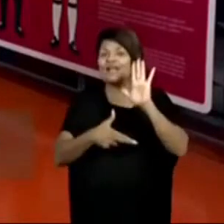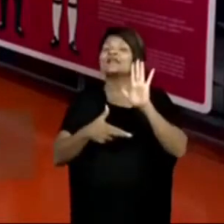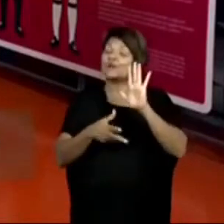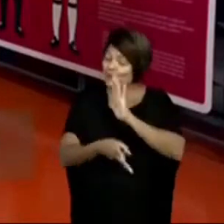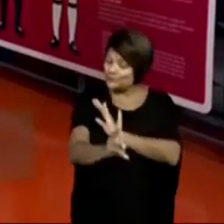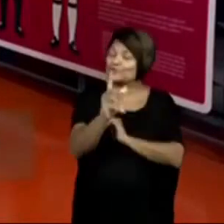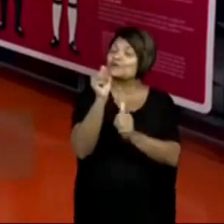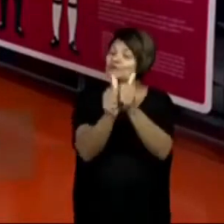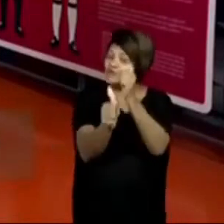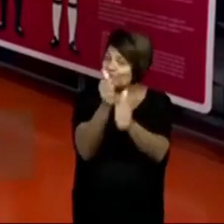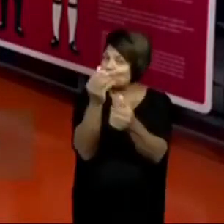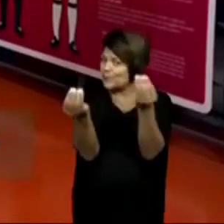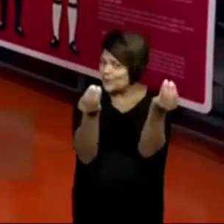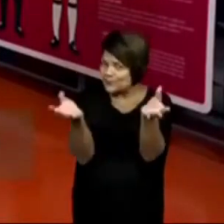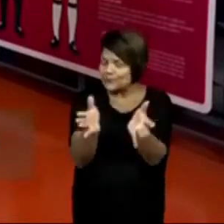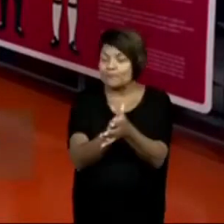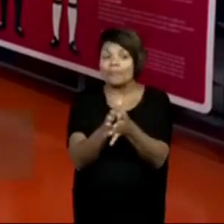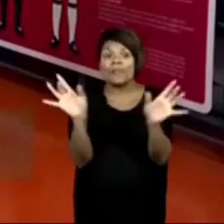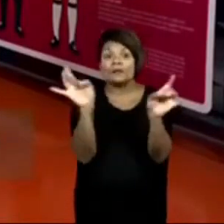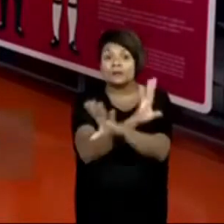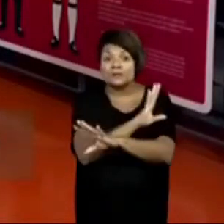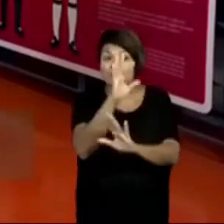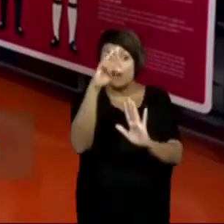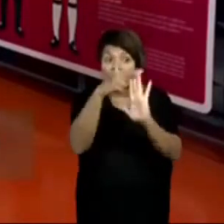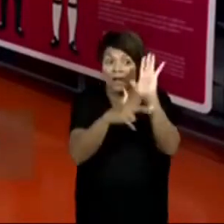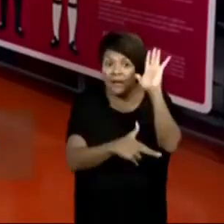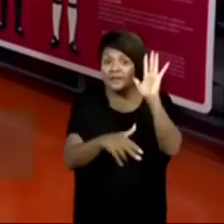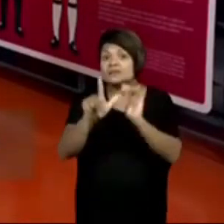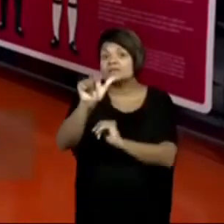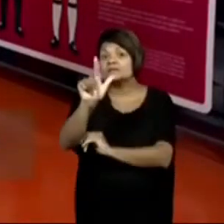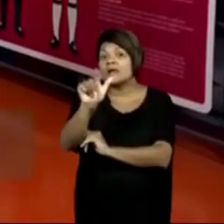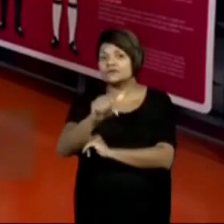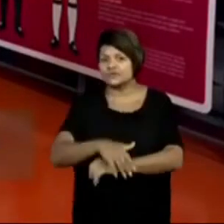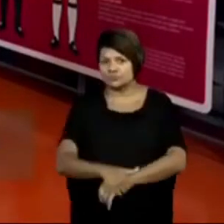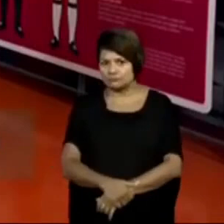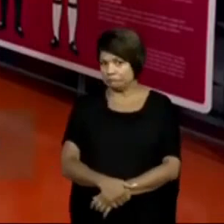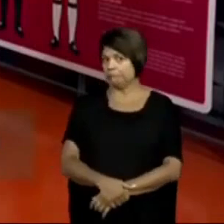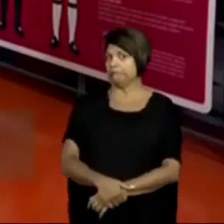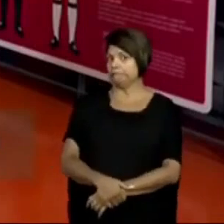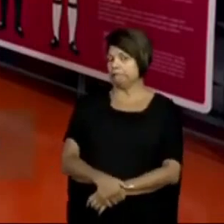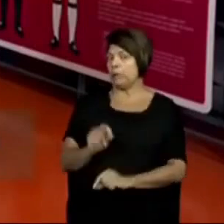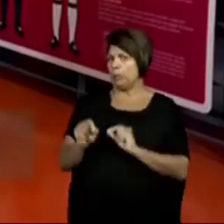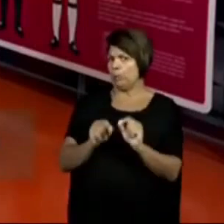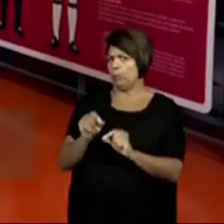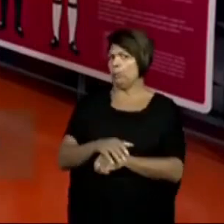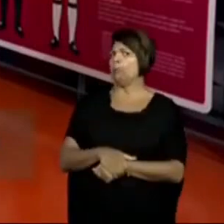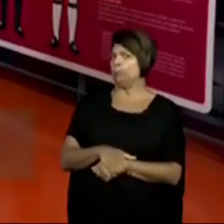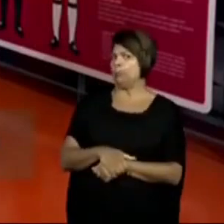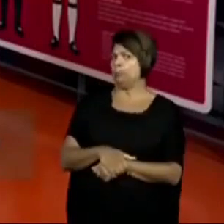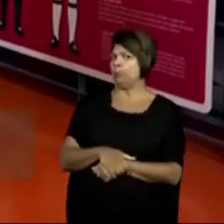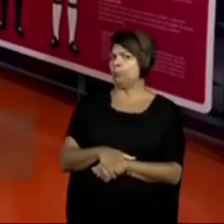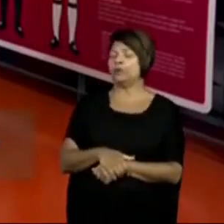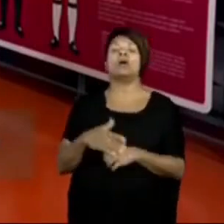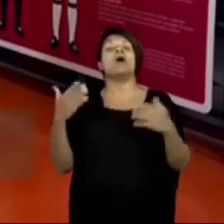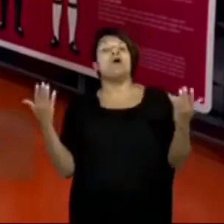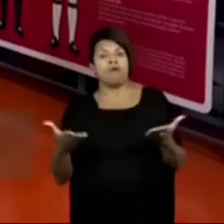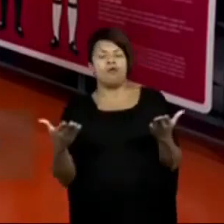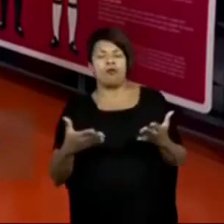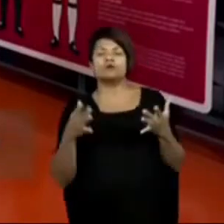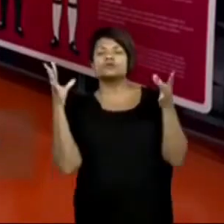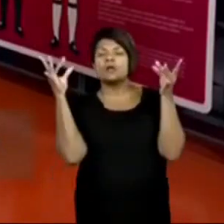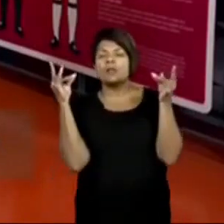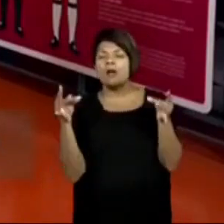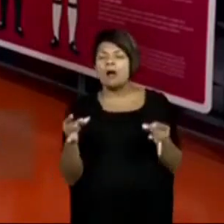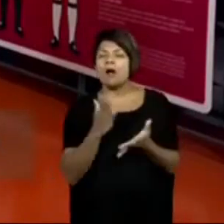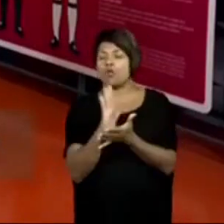jogo de futebol. No total são 17 regras. Quais será que são essas, hein, professora Mara? Então hoje nós vamos detalhar